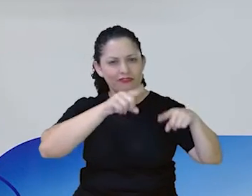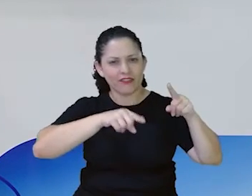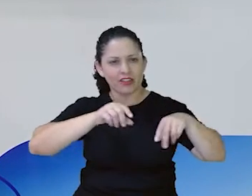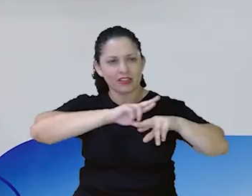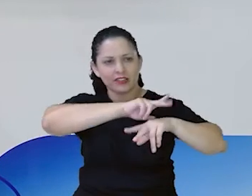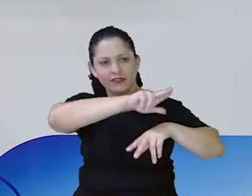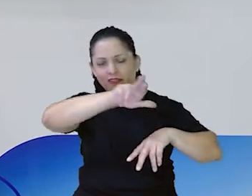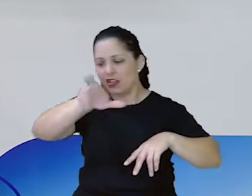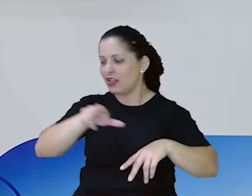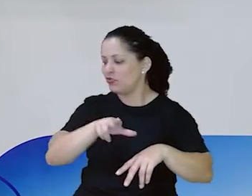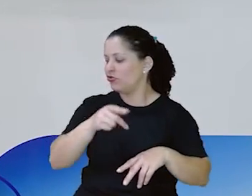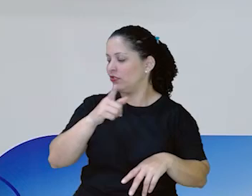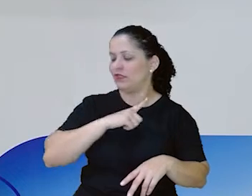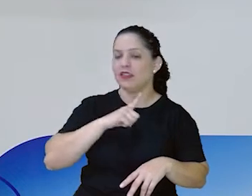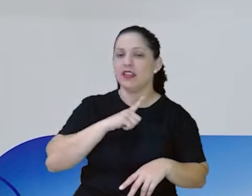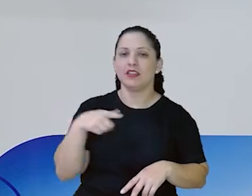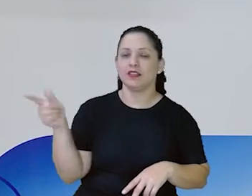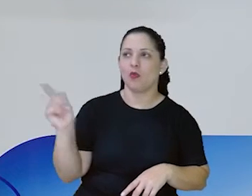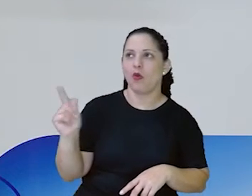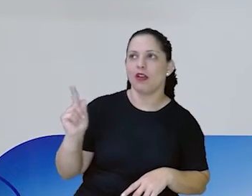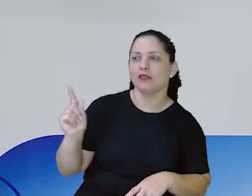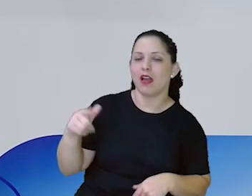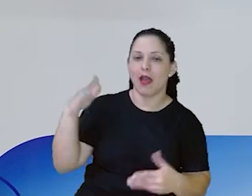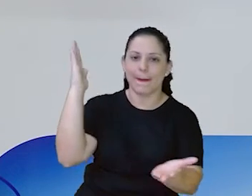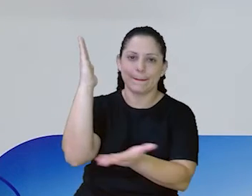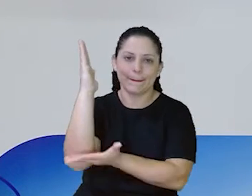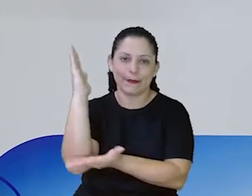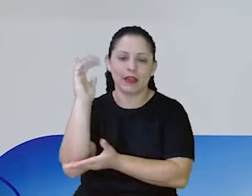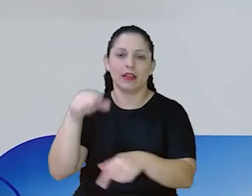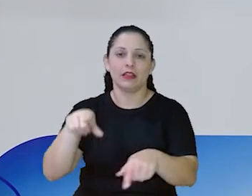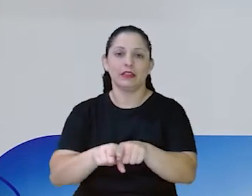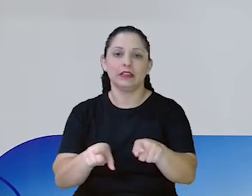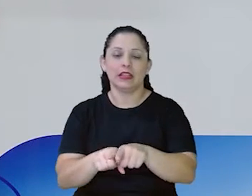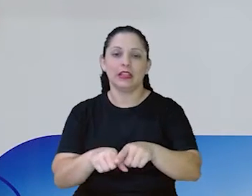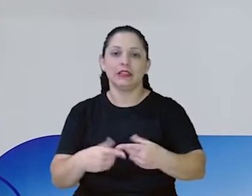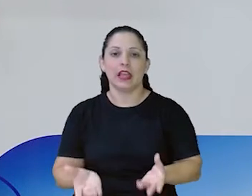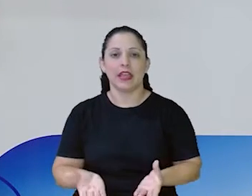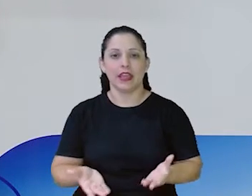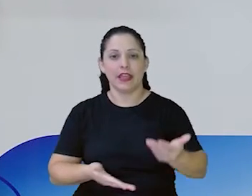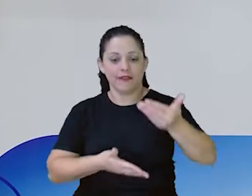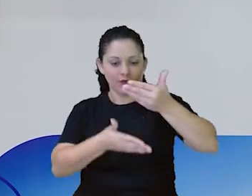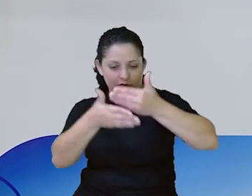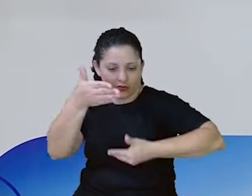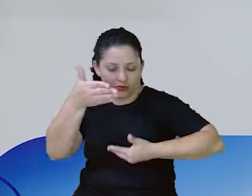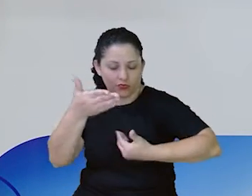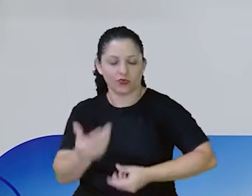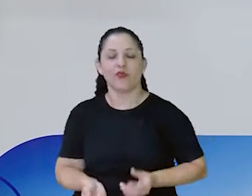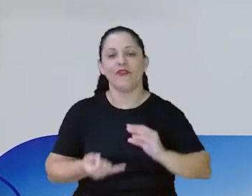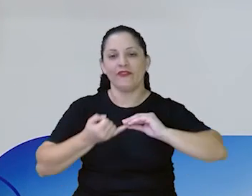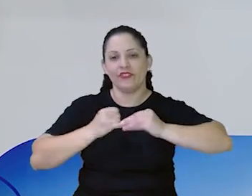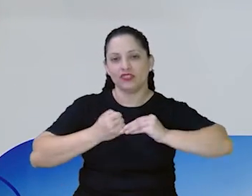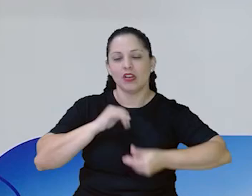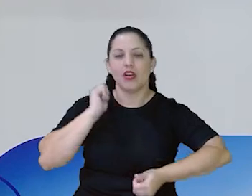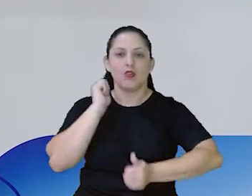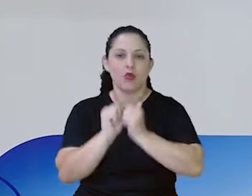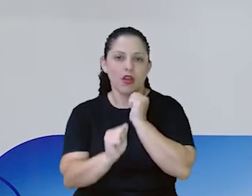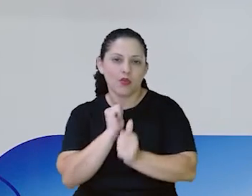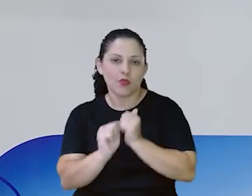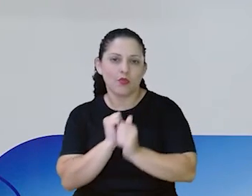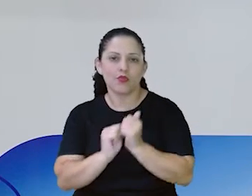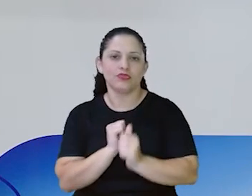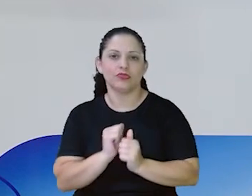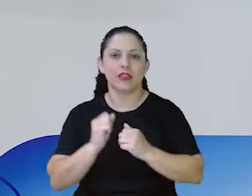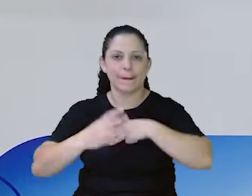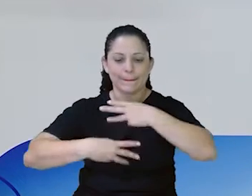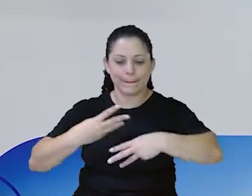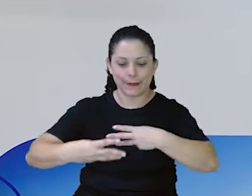aí você tem de refrigerante, você tem a embalagem que vê o feijão, a embalagem que vem o arroz, a embalagem que vê o macarrão. Quando a gente vai